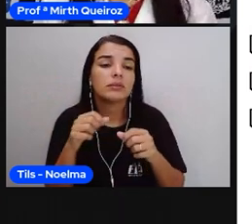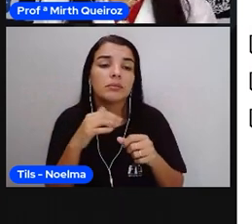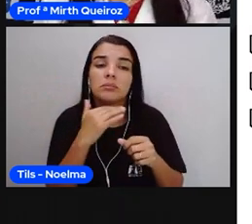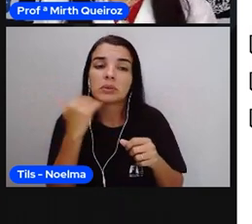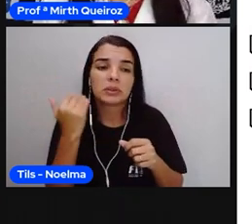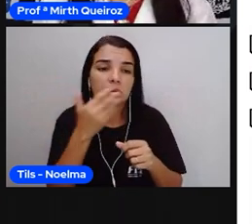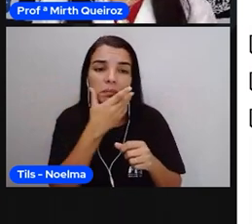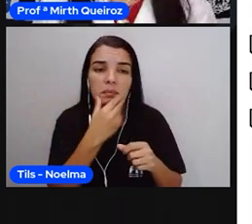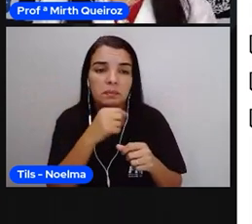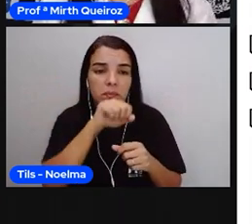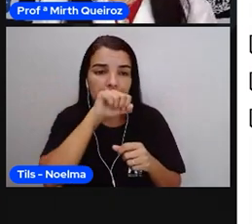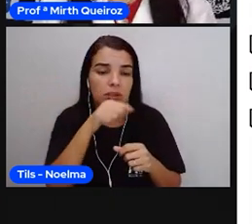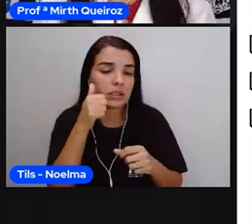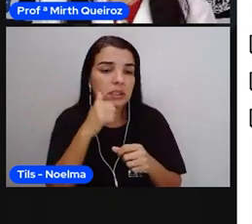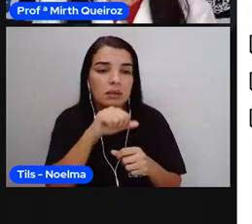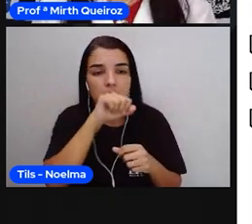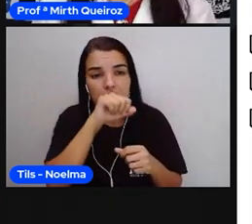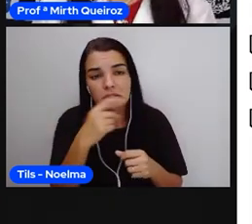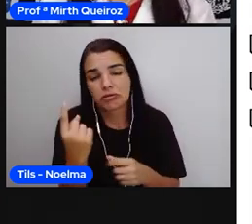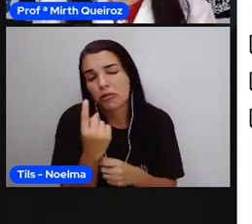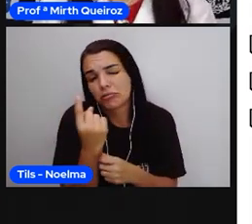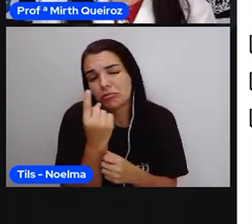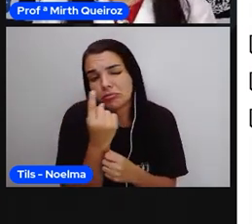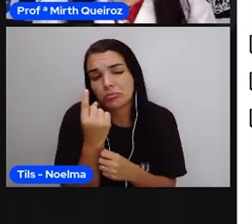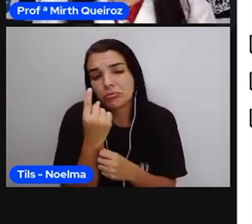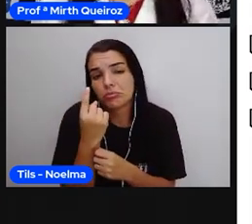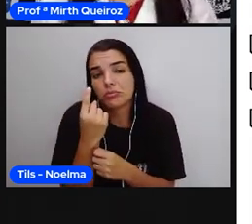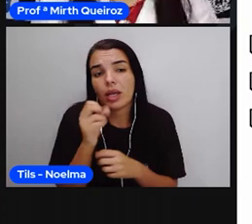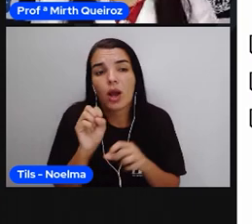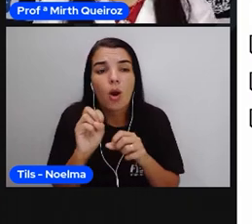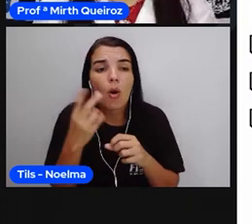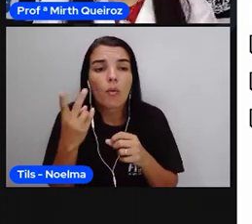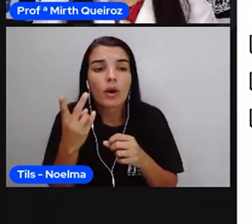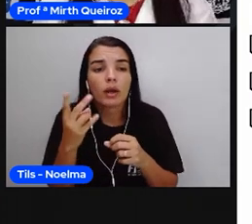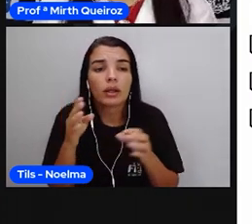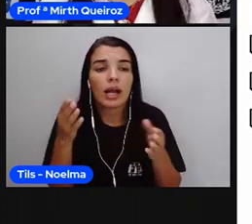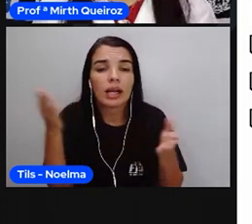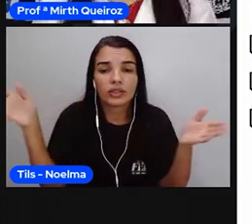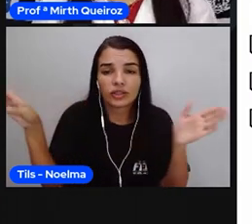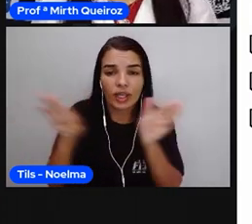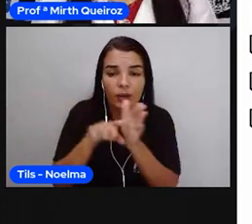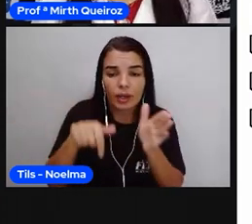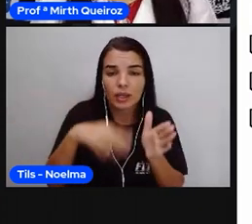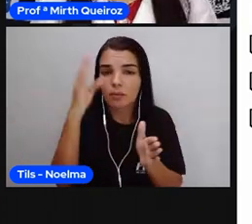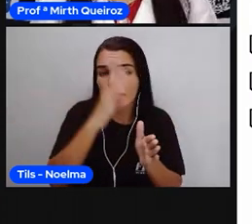no Brasil eram vendidas e separadas aí dos seus pais.